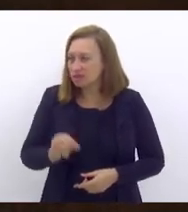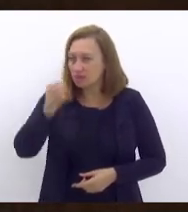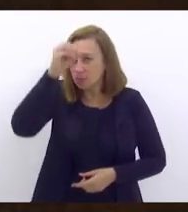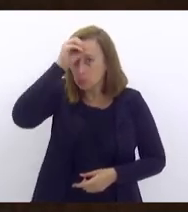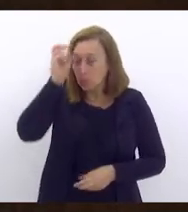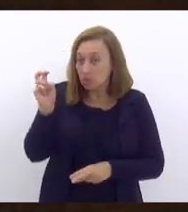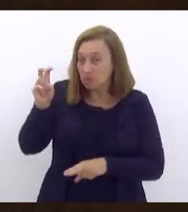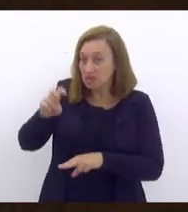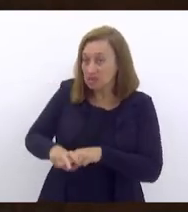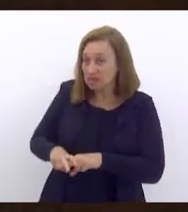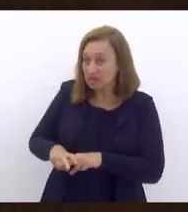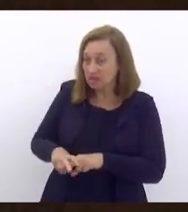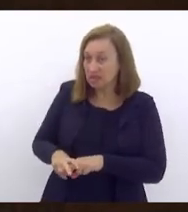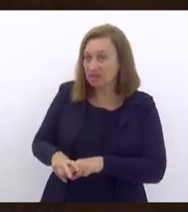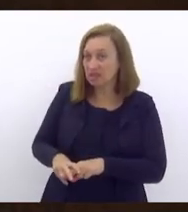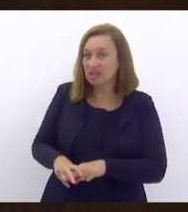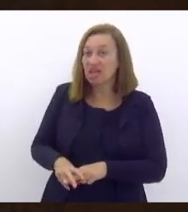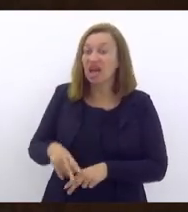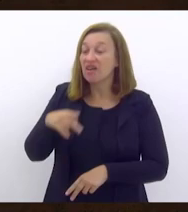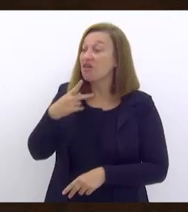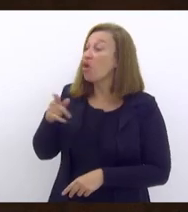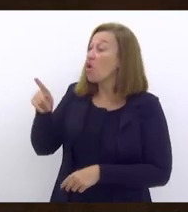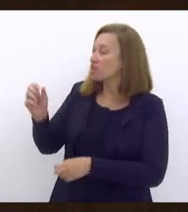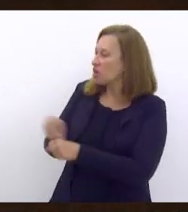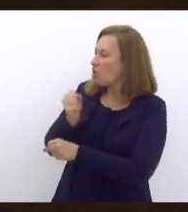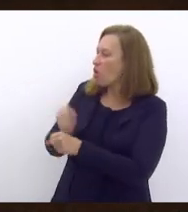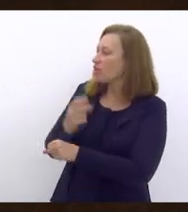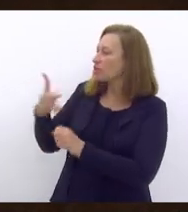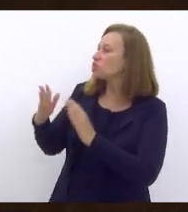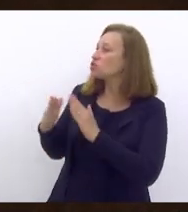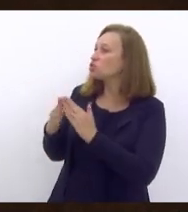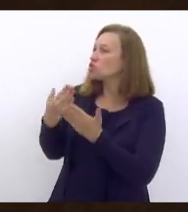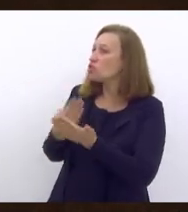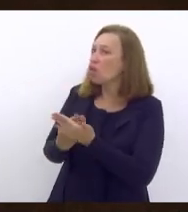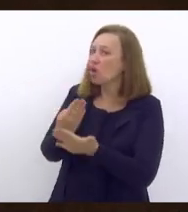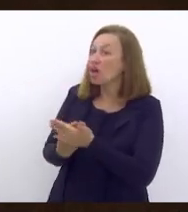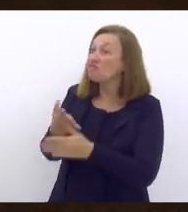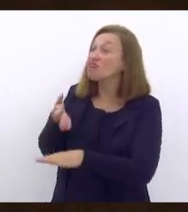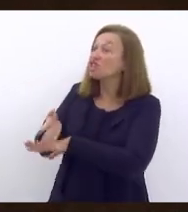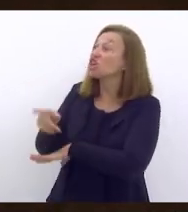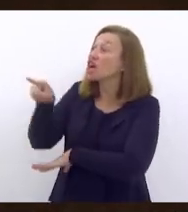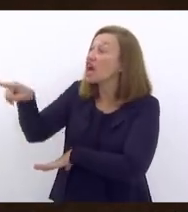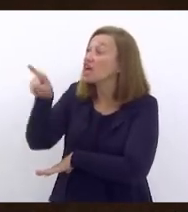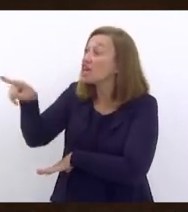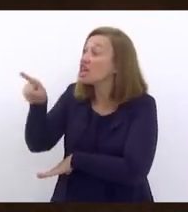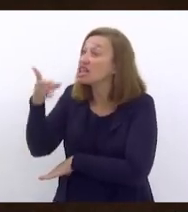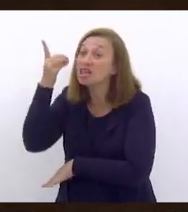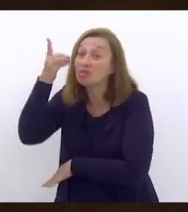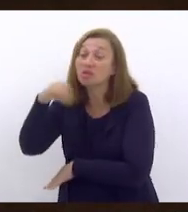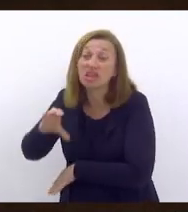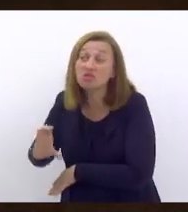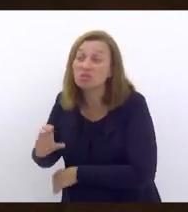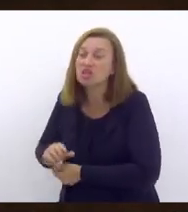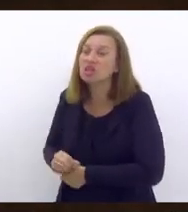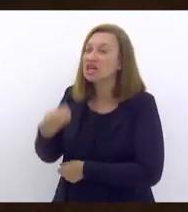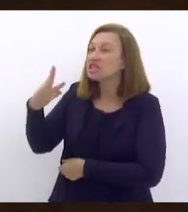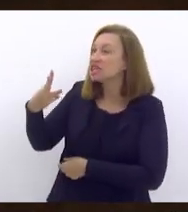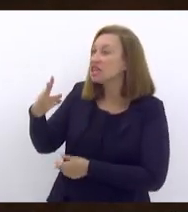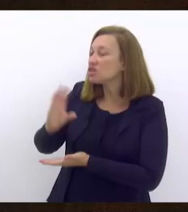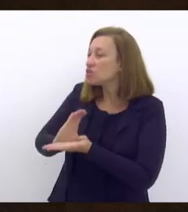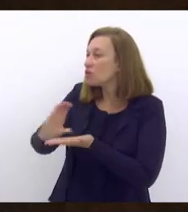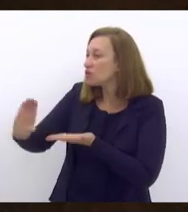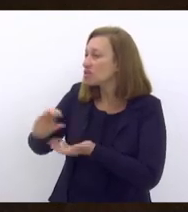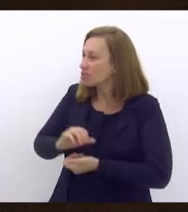para eles e diz: ó, vai ter uma obra aí na sua escola. Vai chegar aí, deputado Carlos Mink, 3